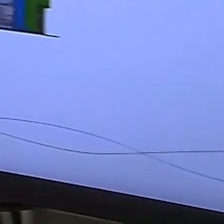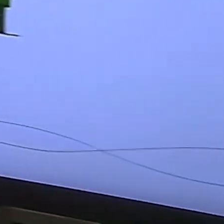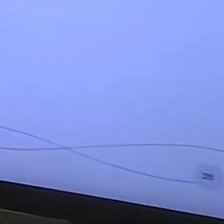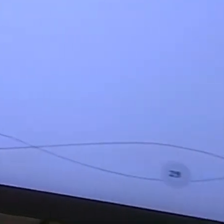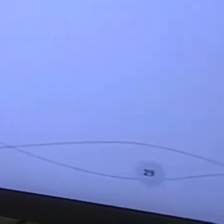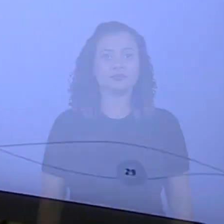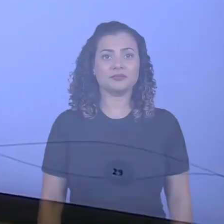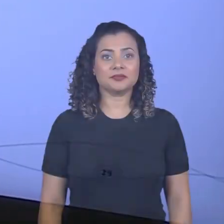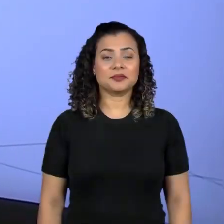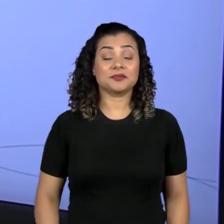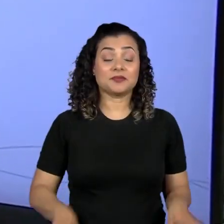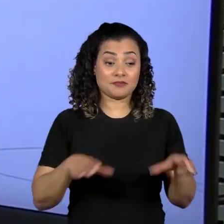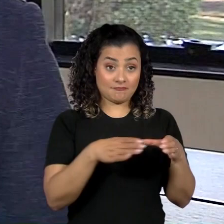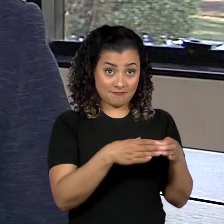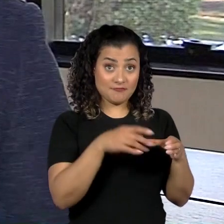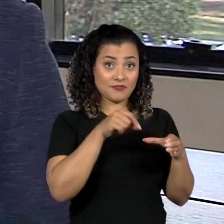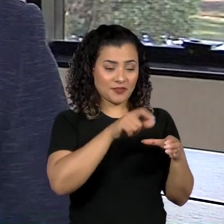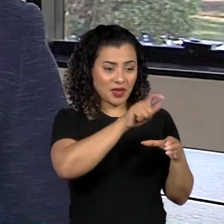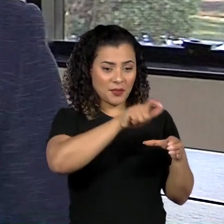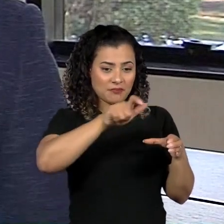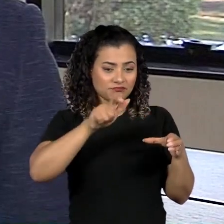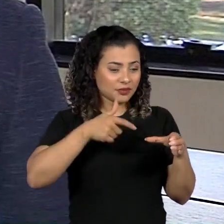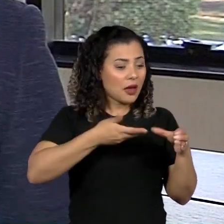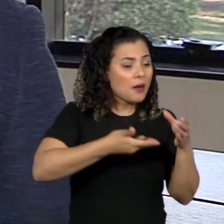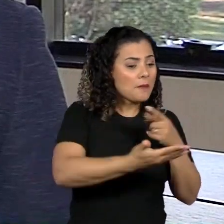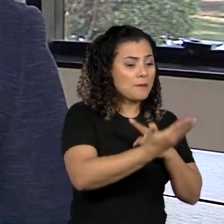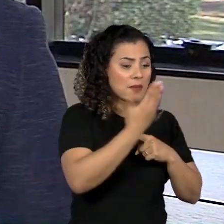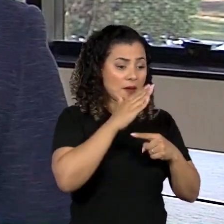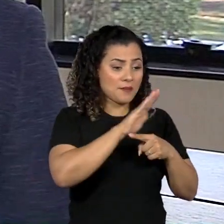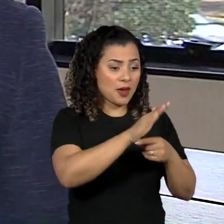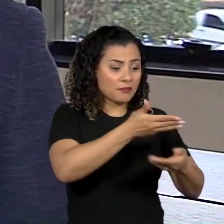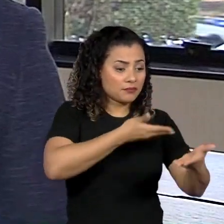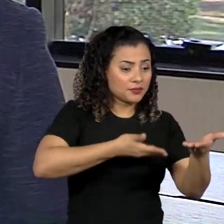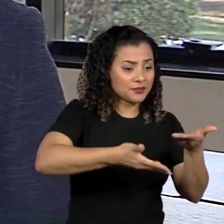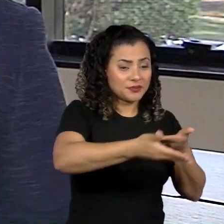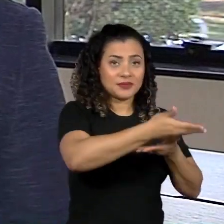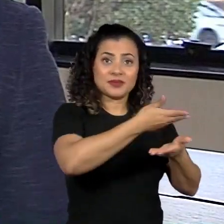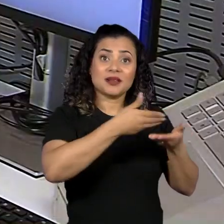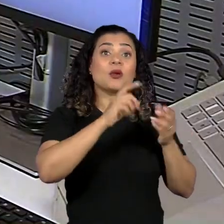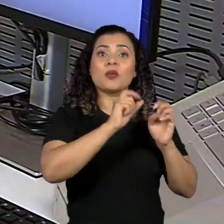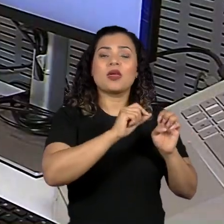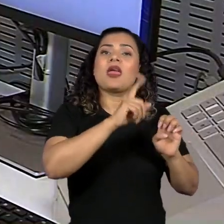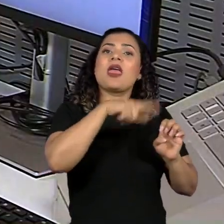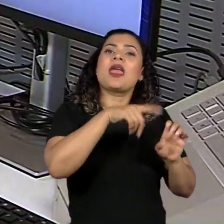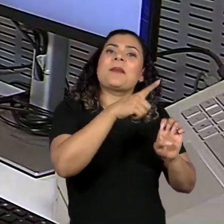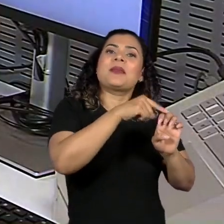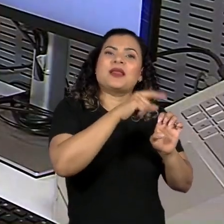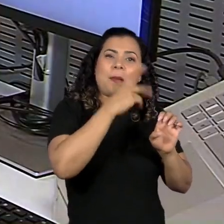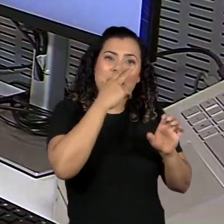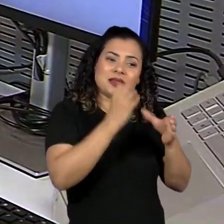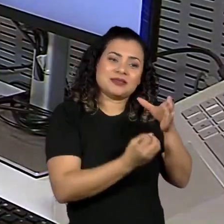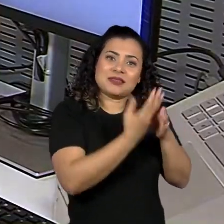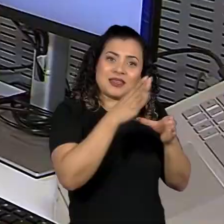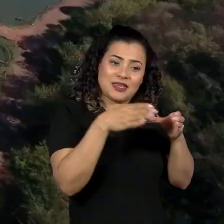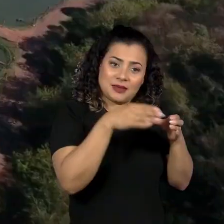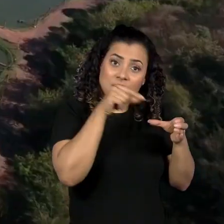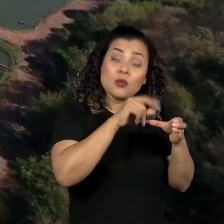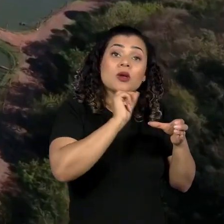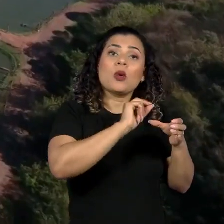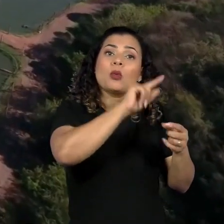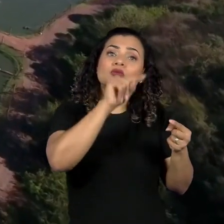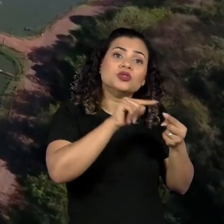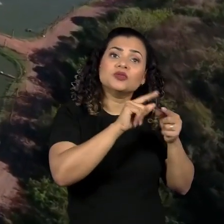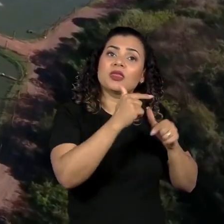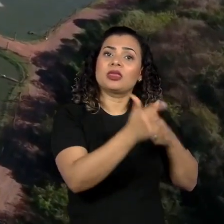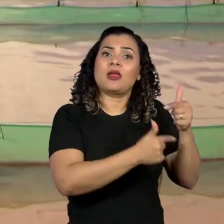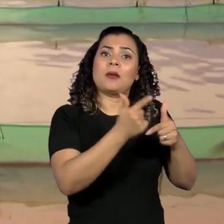O cooperativismo, ele é um empreendimento que é coletivo, que é feito por pessoas e para pessoas. E